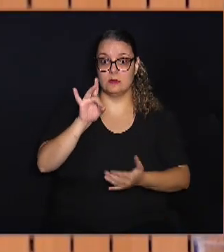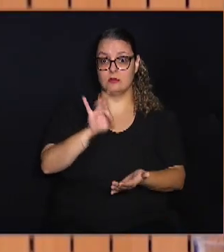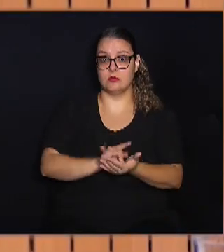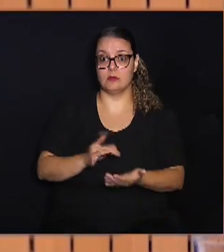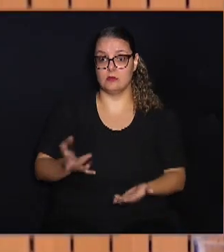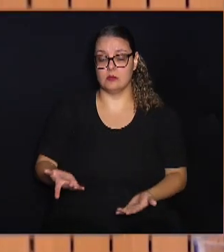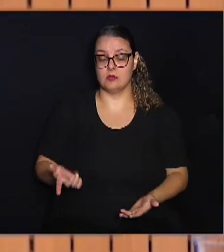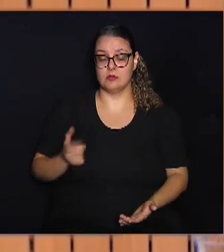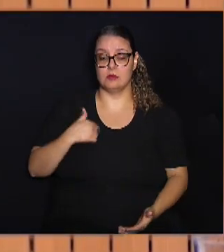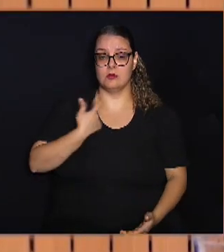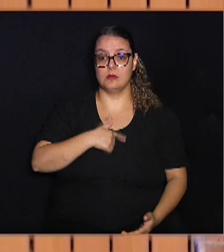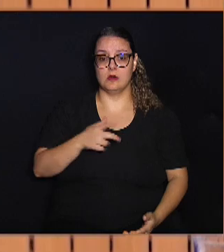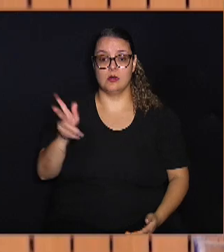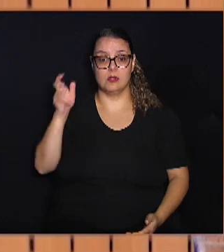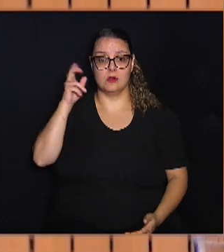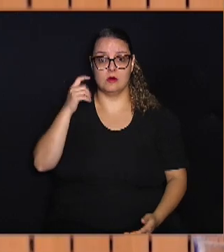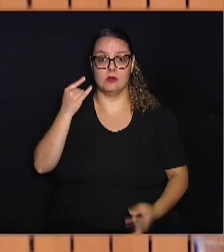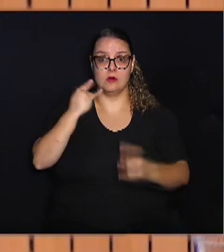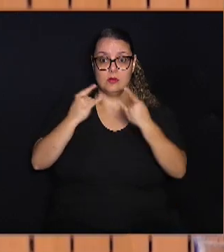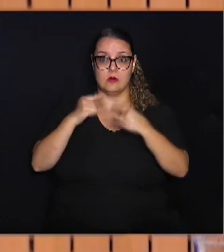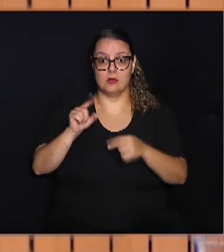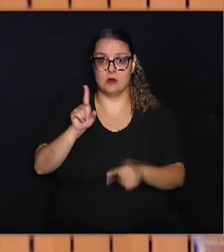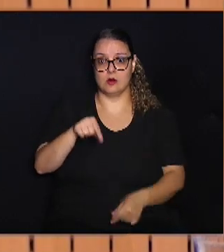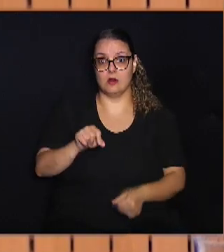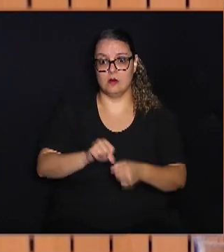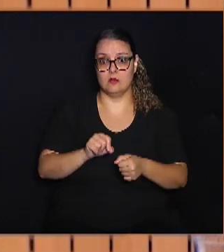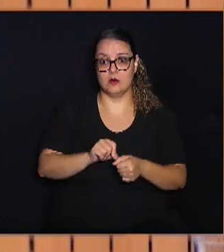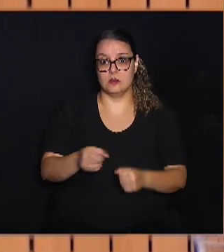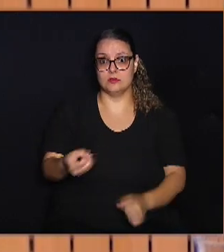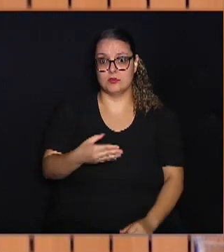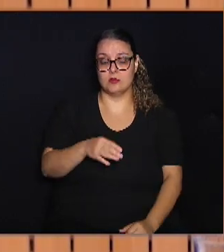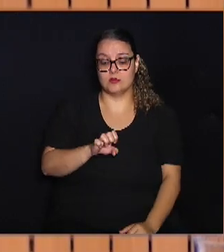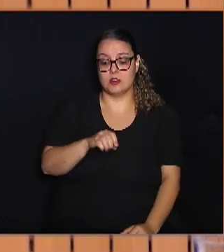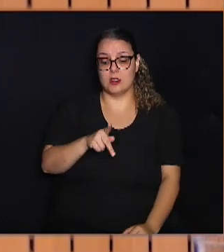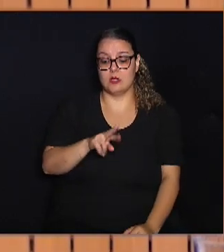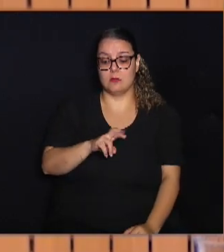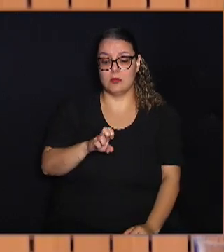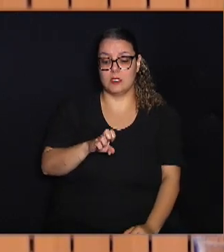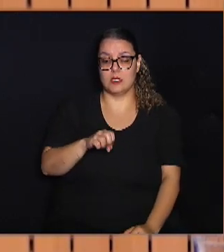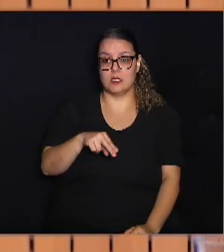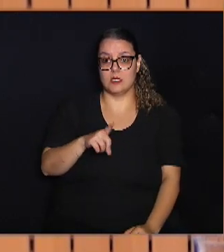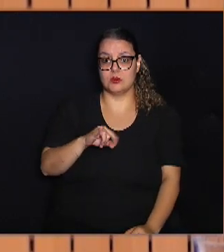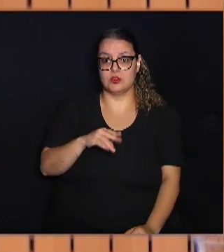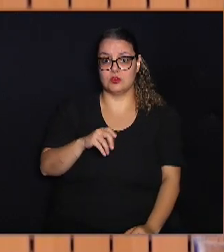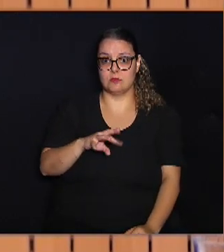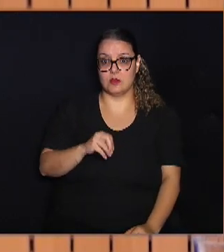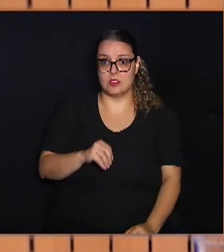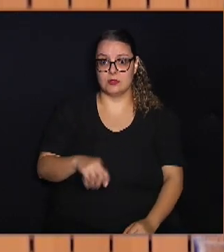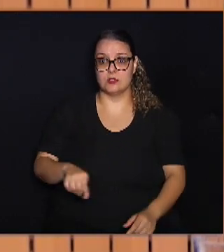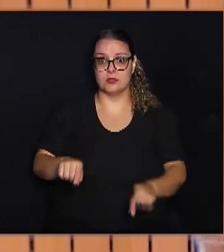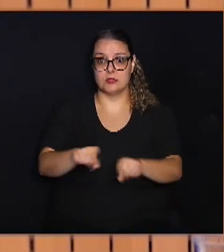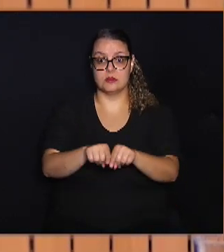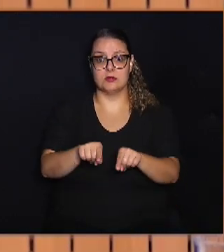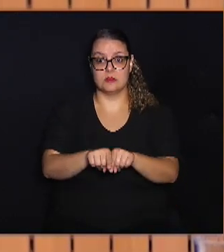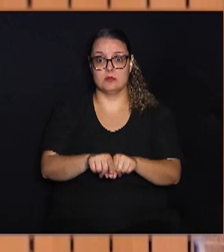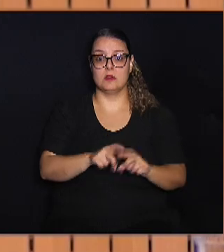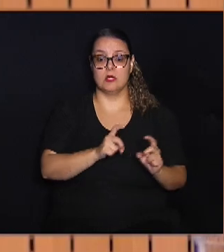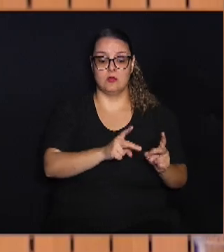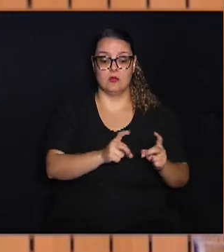a gente tem ouvido que a intenção ali é fazer novos empreendimentos. E os novos empreendimentos, além de colocar à